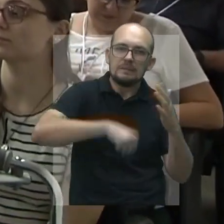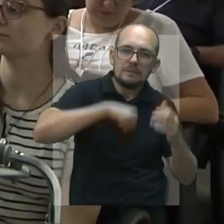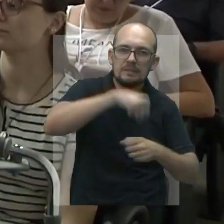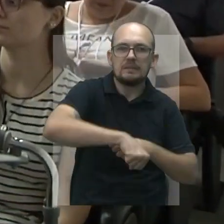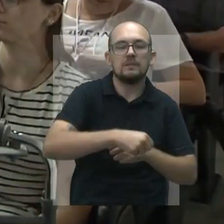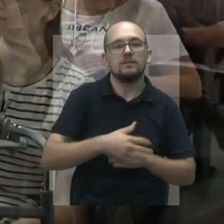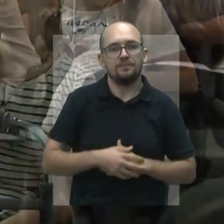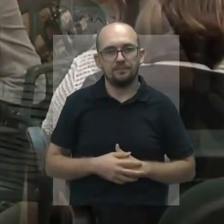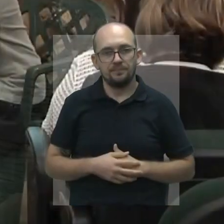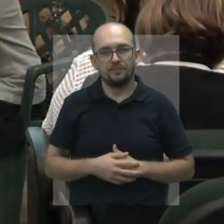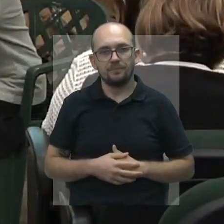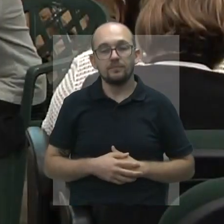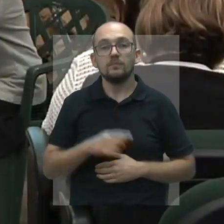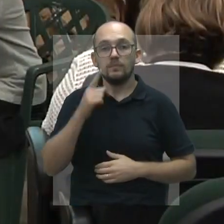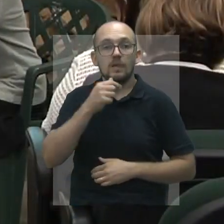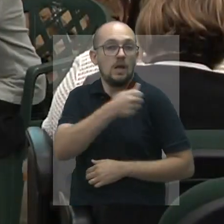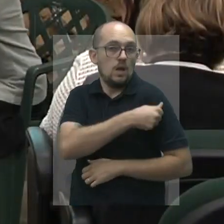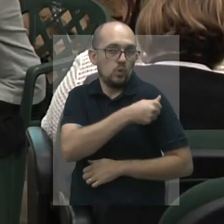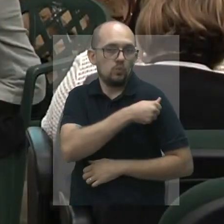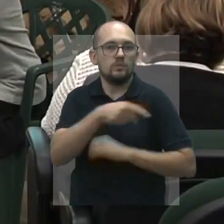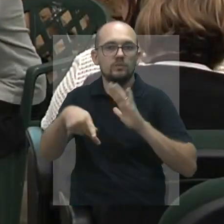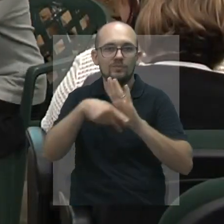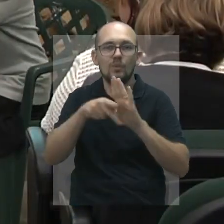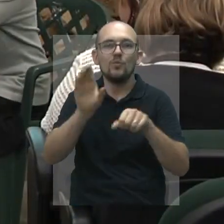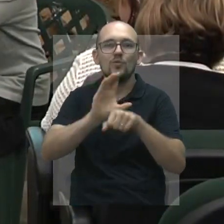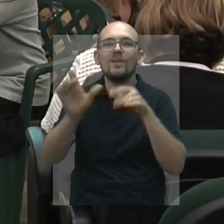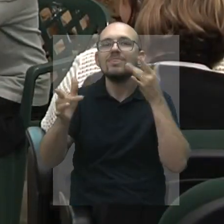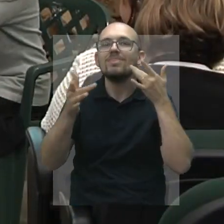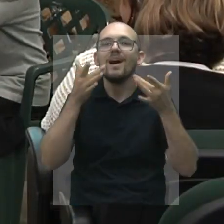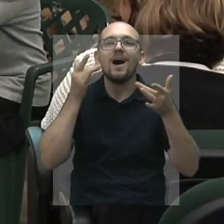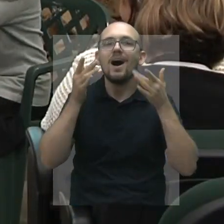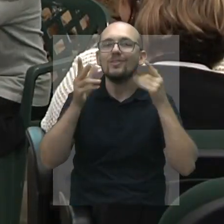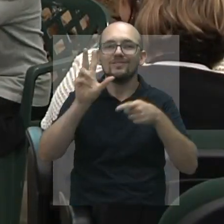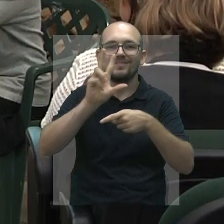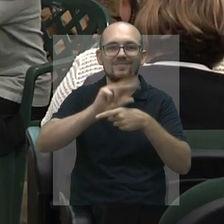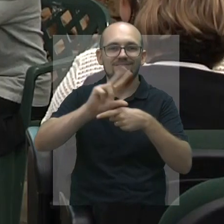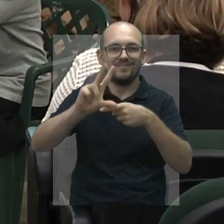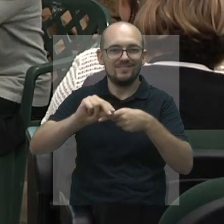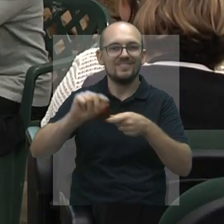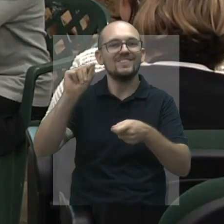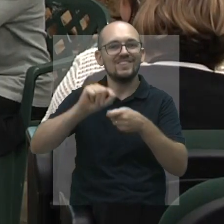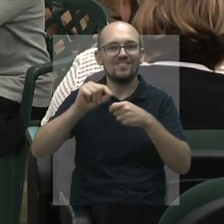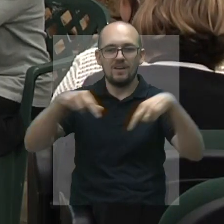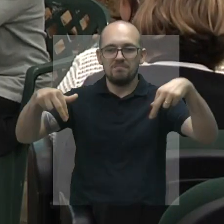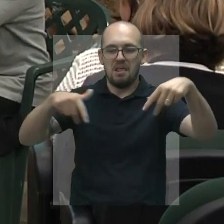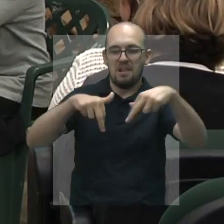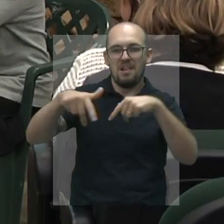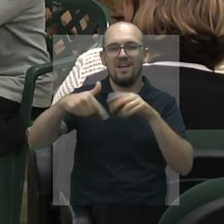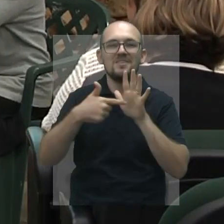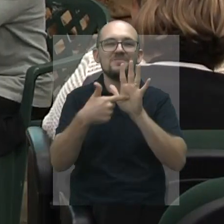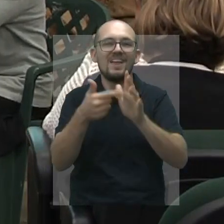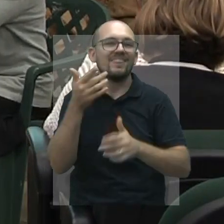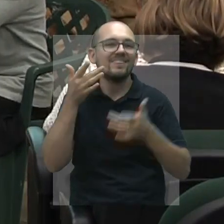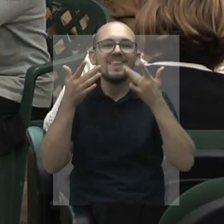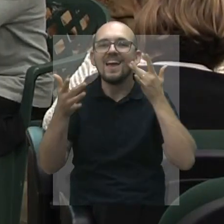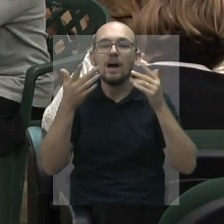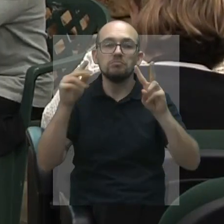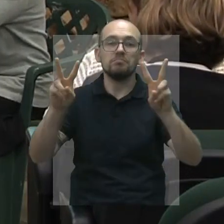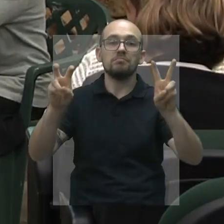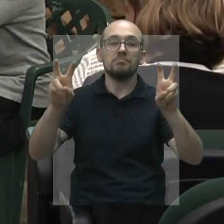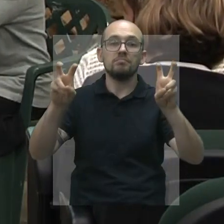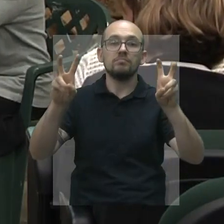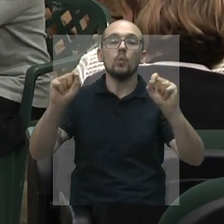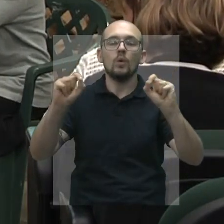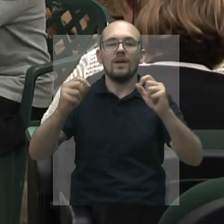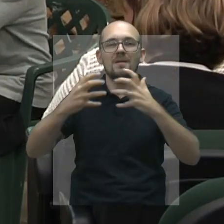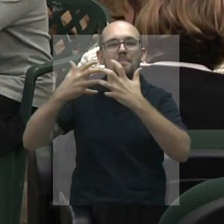enfrentamento. Alunas do curso técnico de teatro do Senac fizeram uma apresentação da peça Quando as